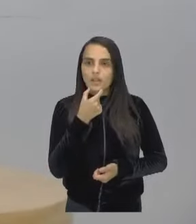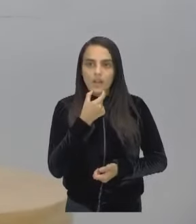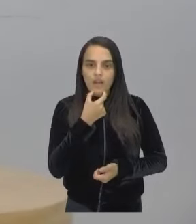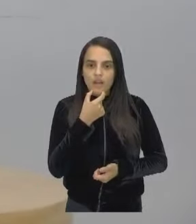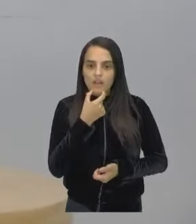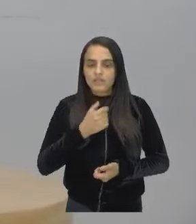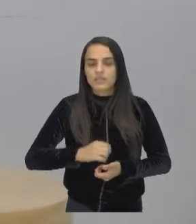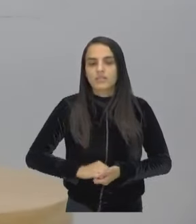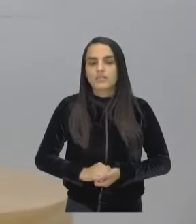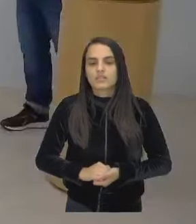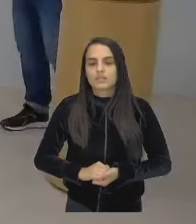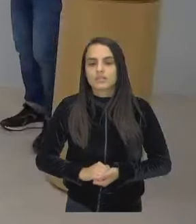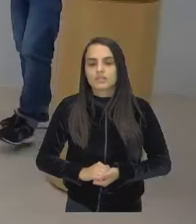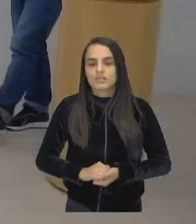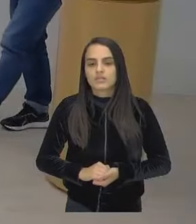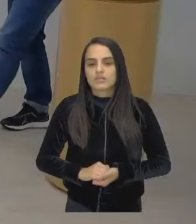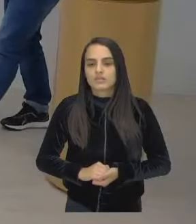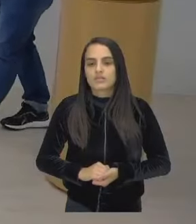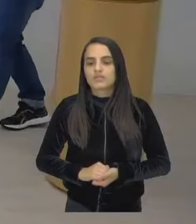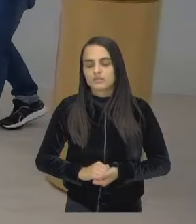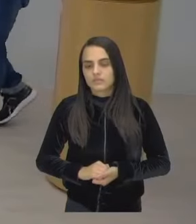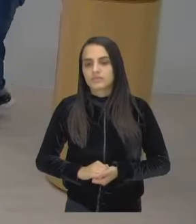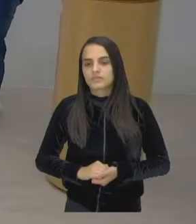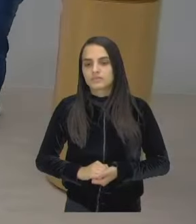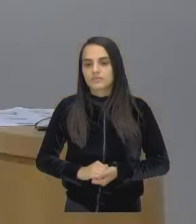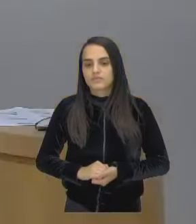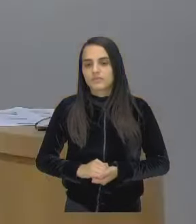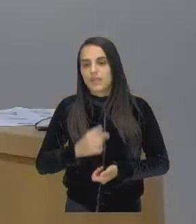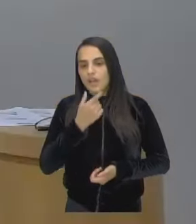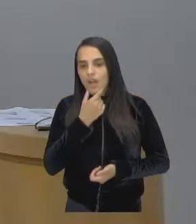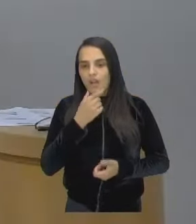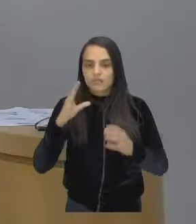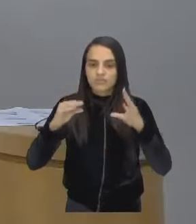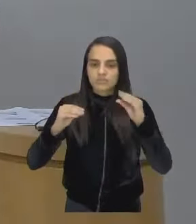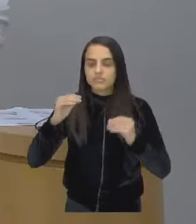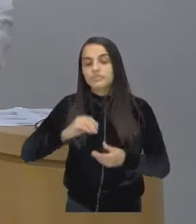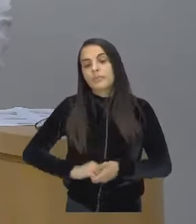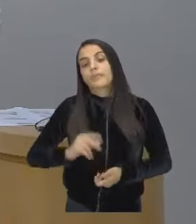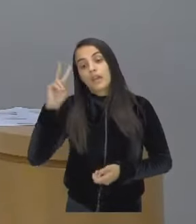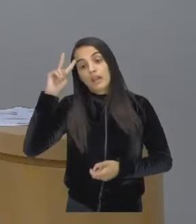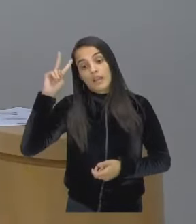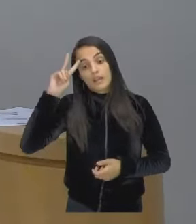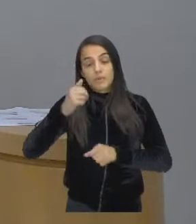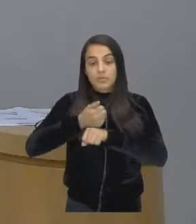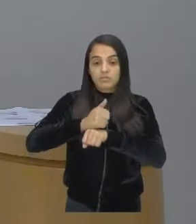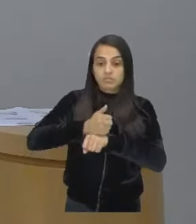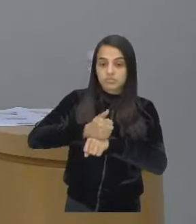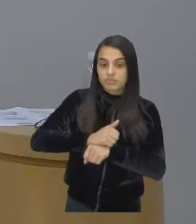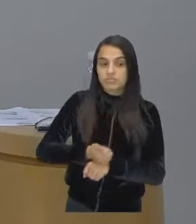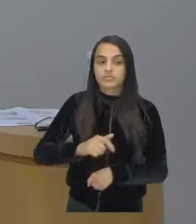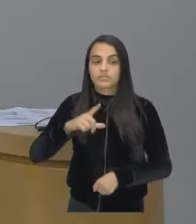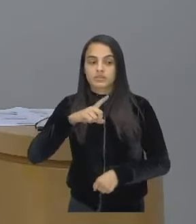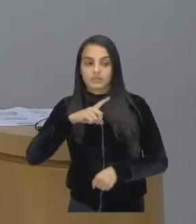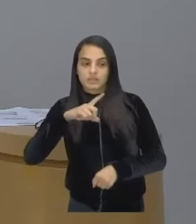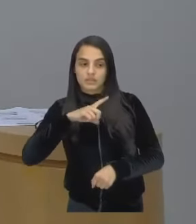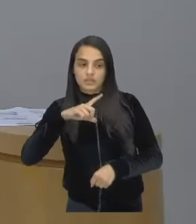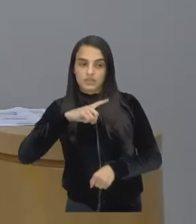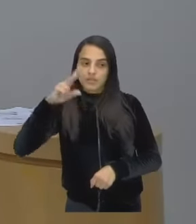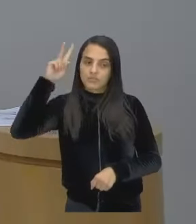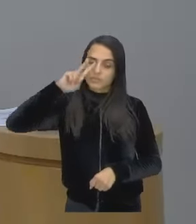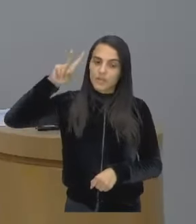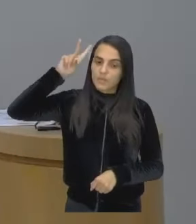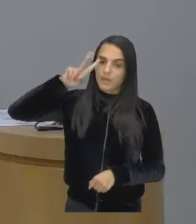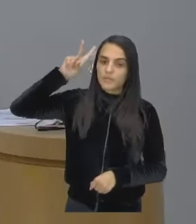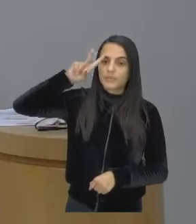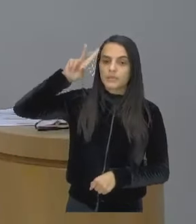fireman? Fireman, yes it is. Okay? Então, lembrando que as profissões também têm um histórico aí, né? A gente tinha um histórico